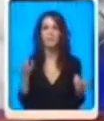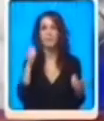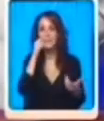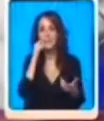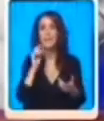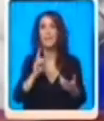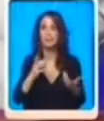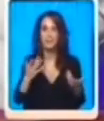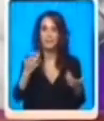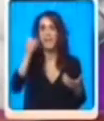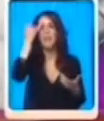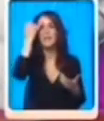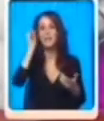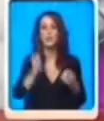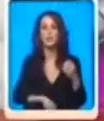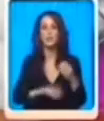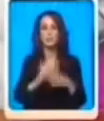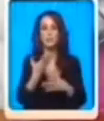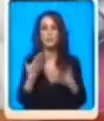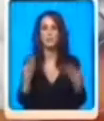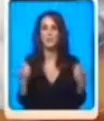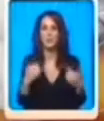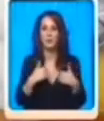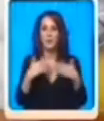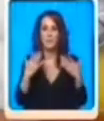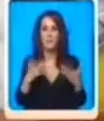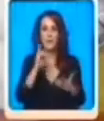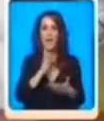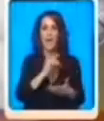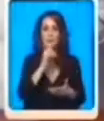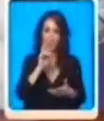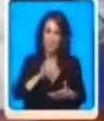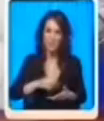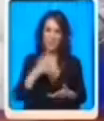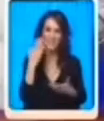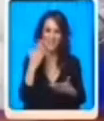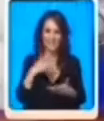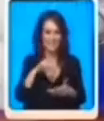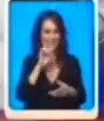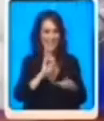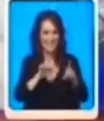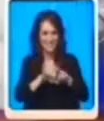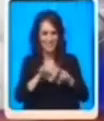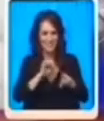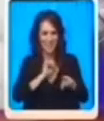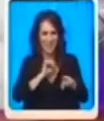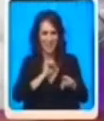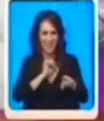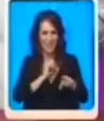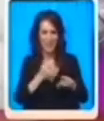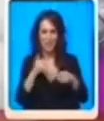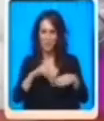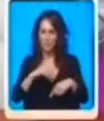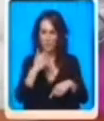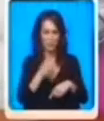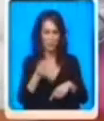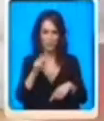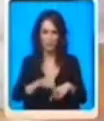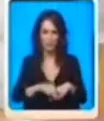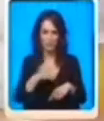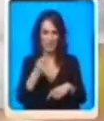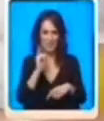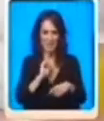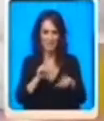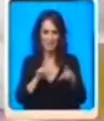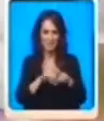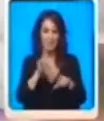ideia, desta surpresa, eu tenho que agradecer, e a minha avó vai ter que agradecer também, à minha irmã, e ela hoje infelizmente não pôde estar cá